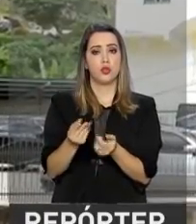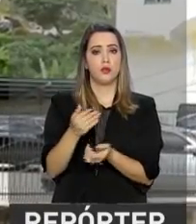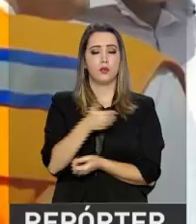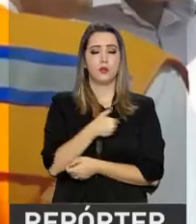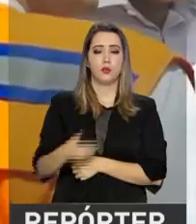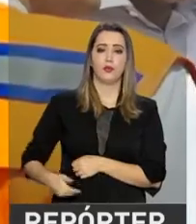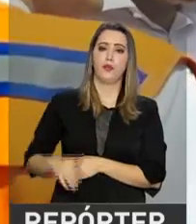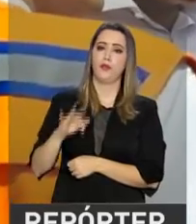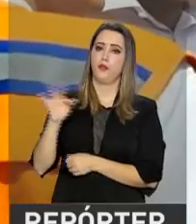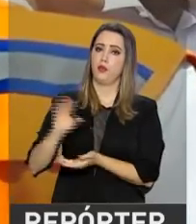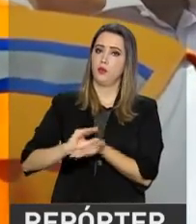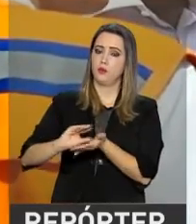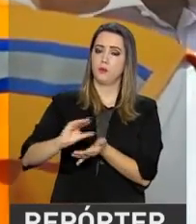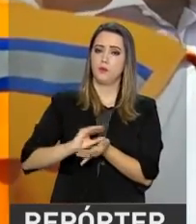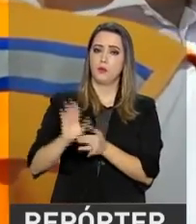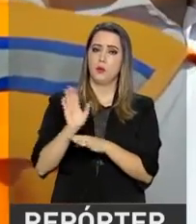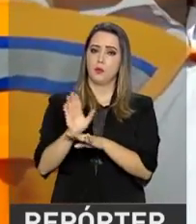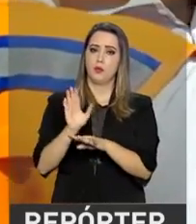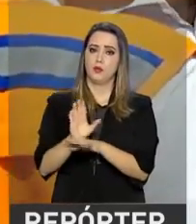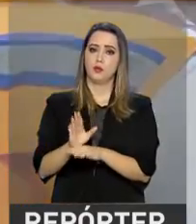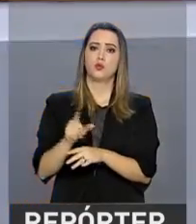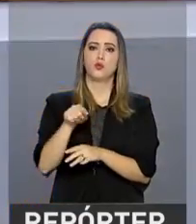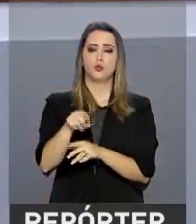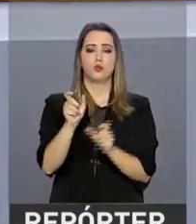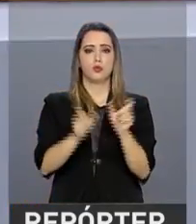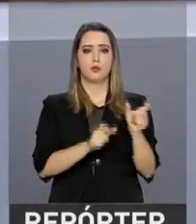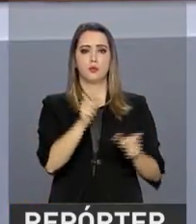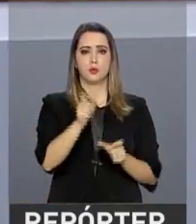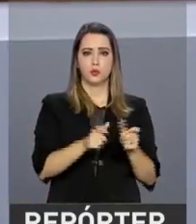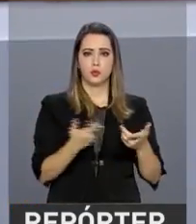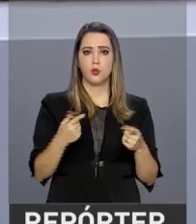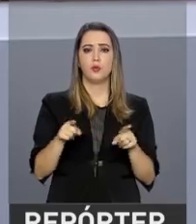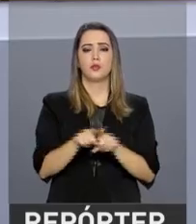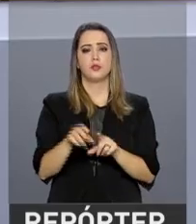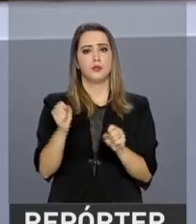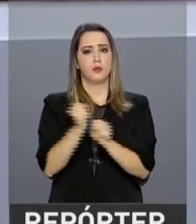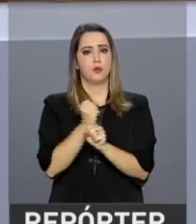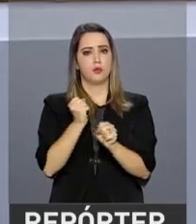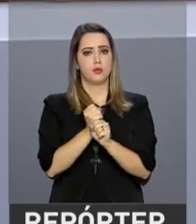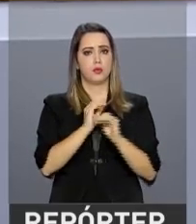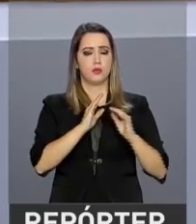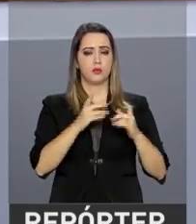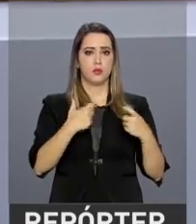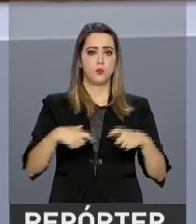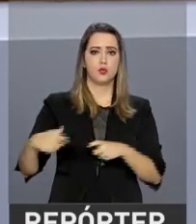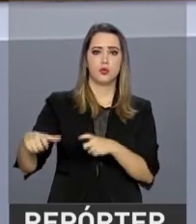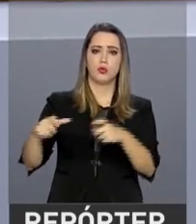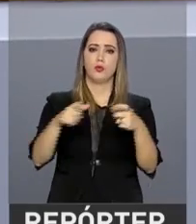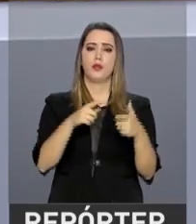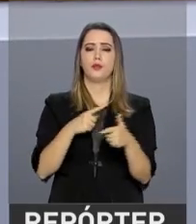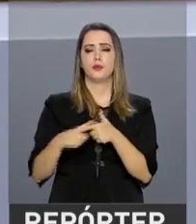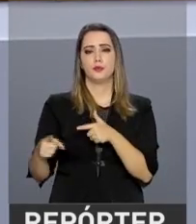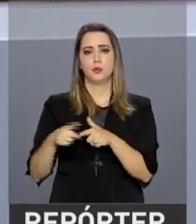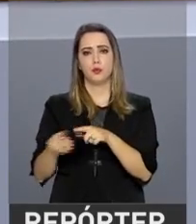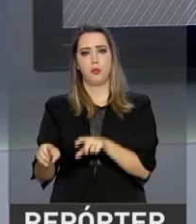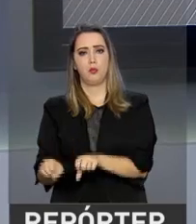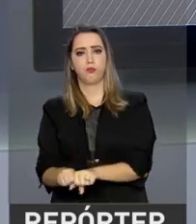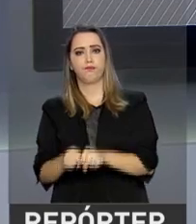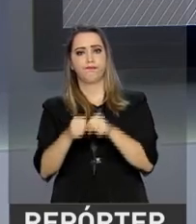da união para ações de socorro e assistência às vítimas além da reconstrução de áreas públicas danificadas